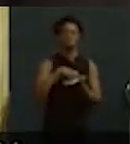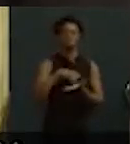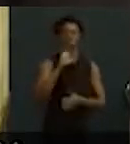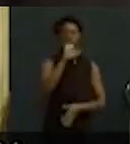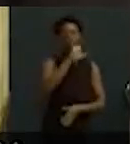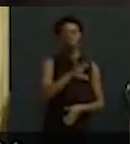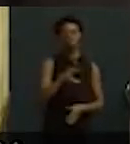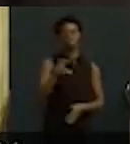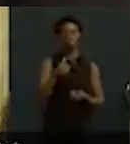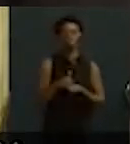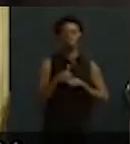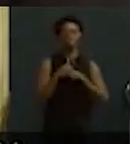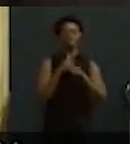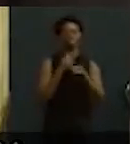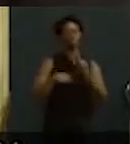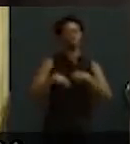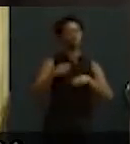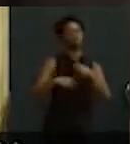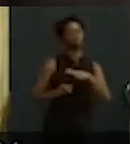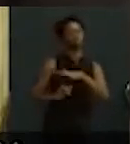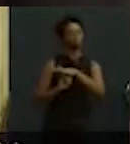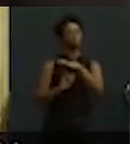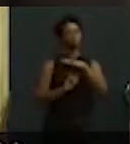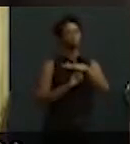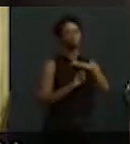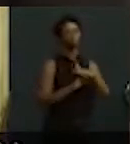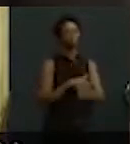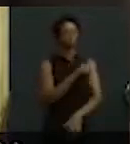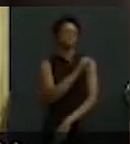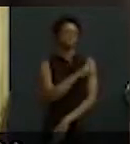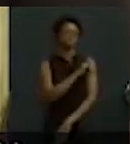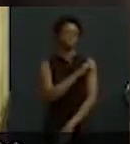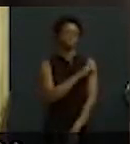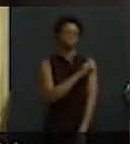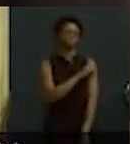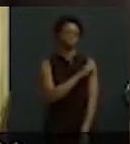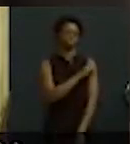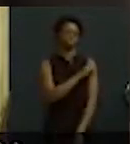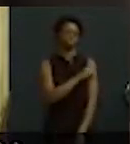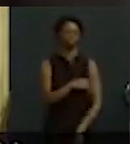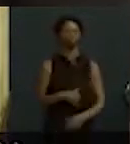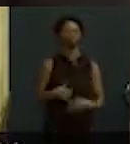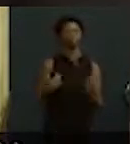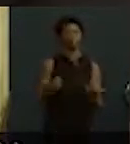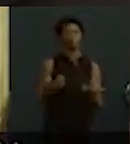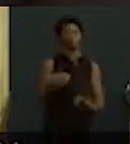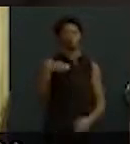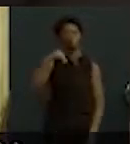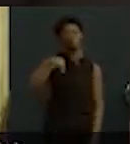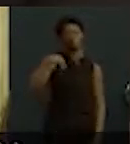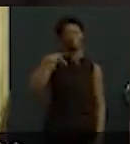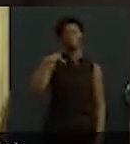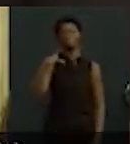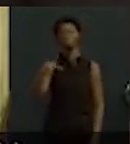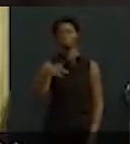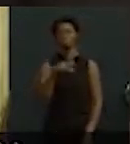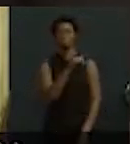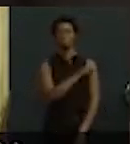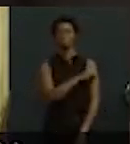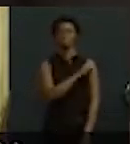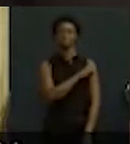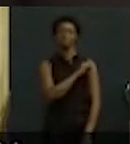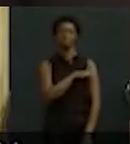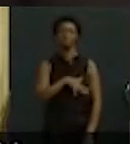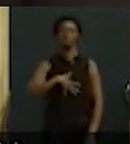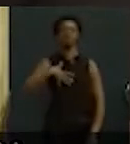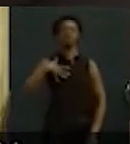Apoio Administrativo Institucional do Rio de Janeiro. O Ministério Público do Estado do Rio de Janeiro tem a honra de